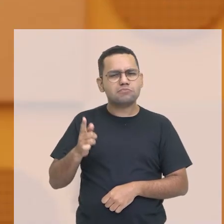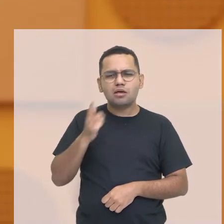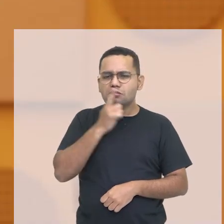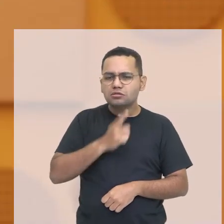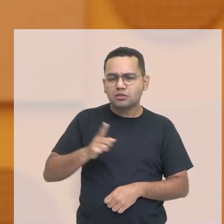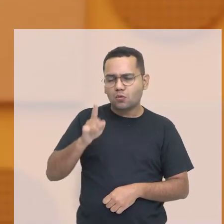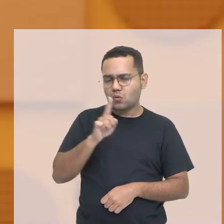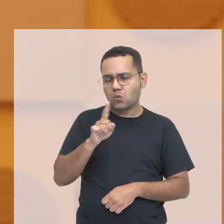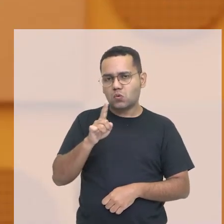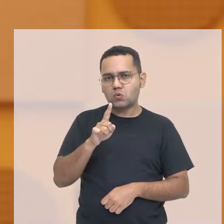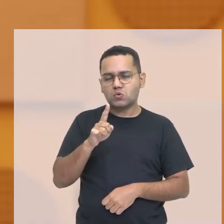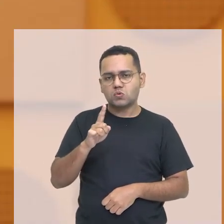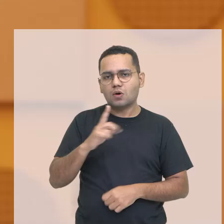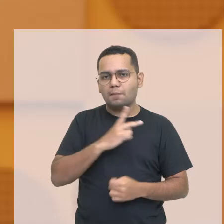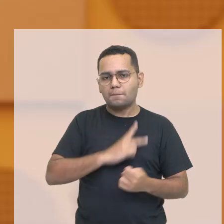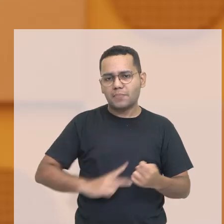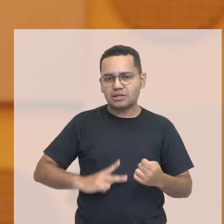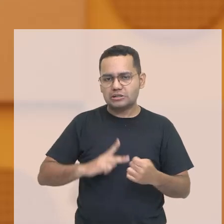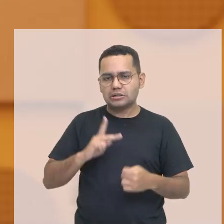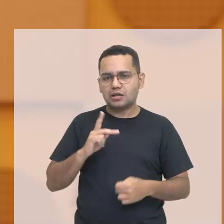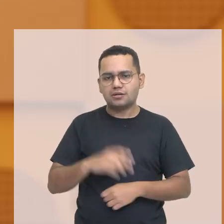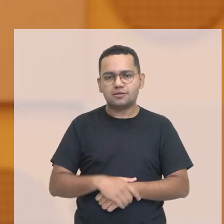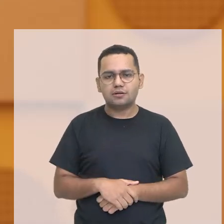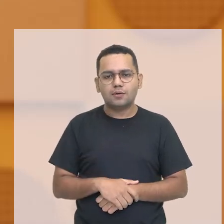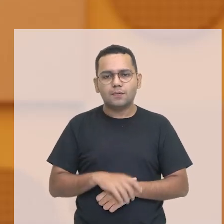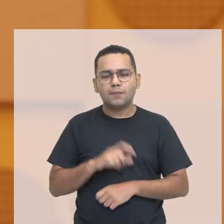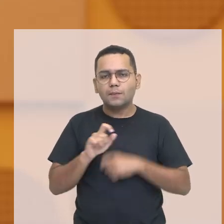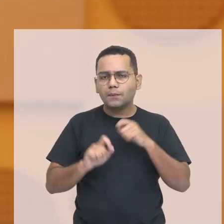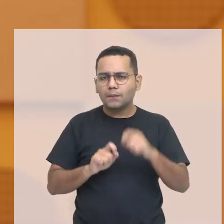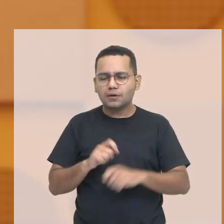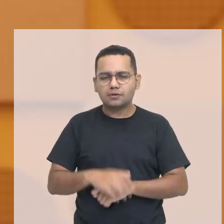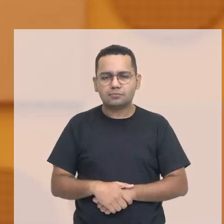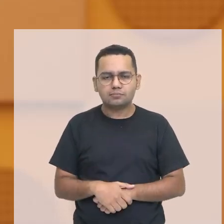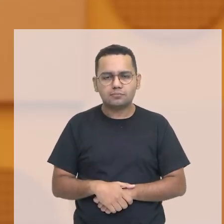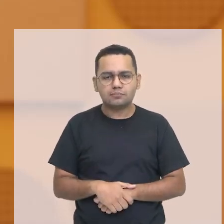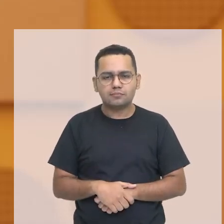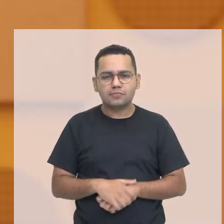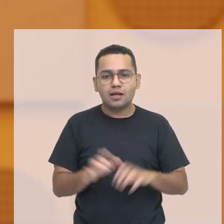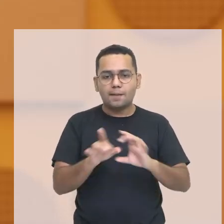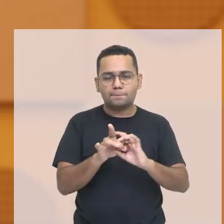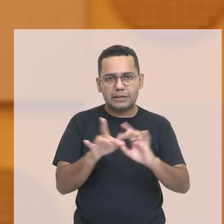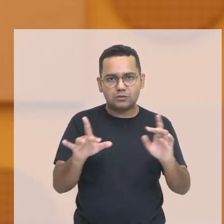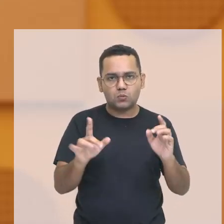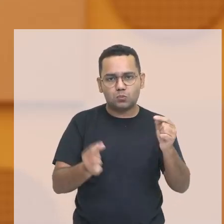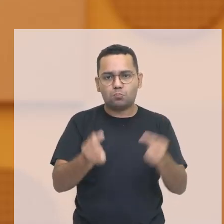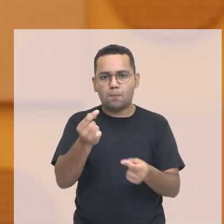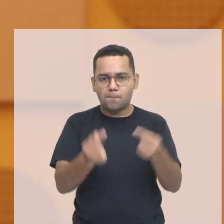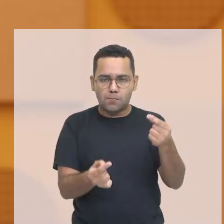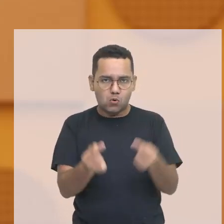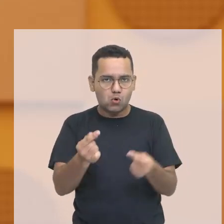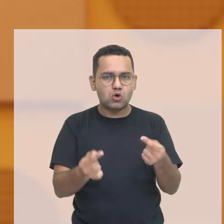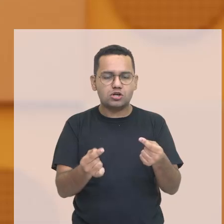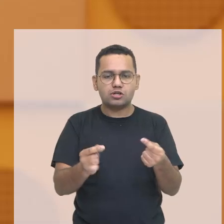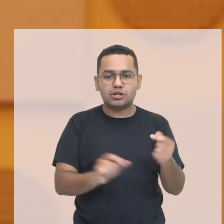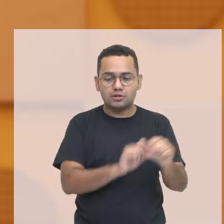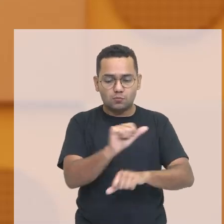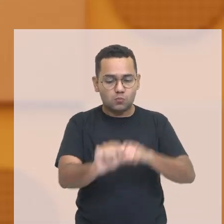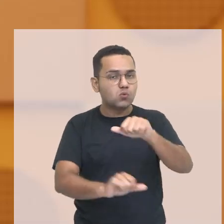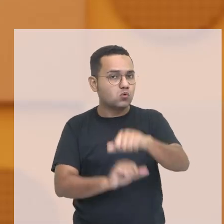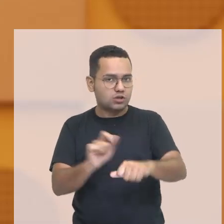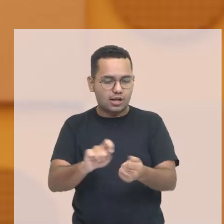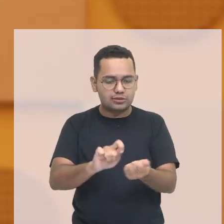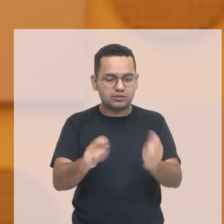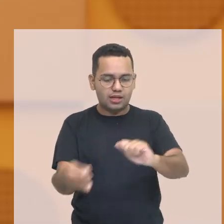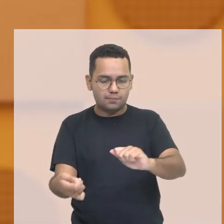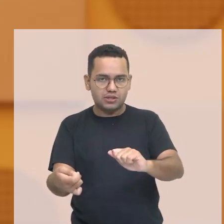figura do José Sarney justamente essa questão dessa abertura política através dessa transformação que